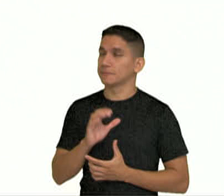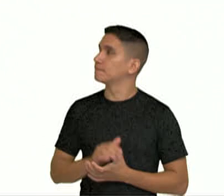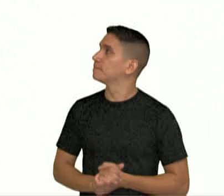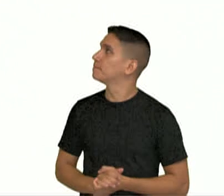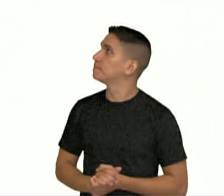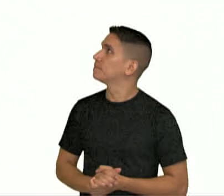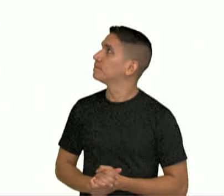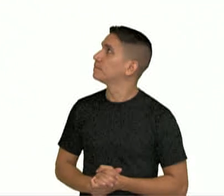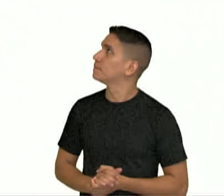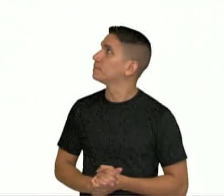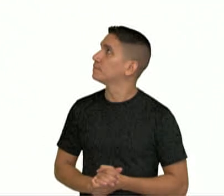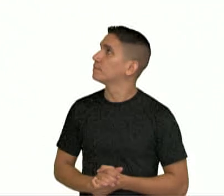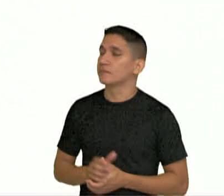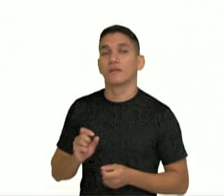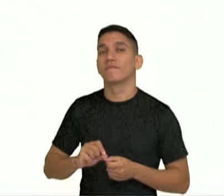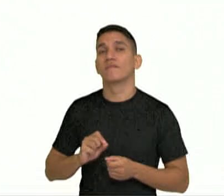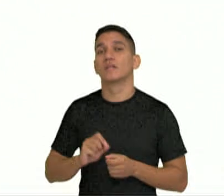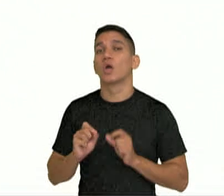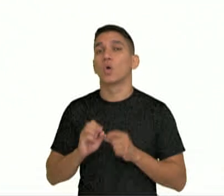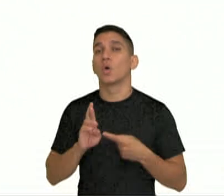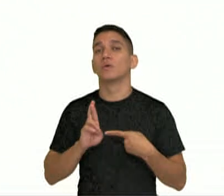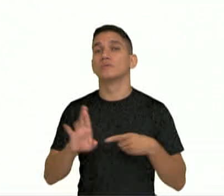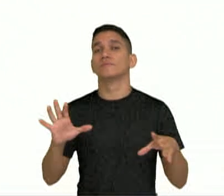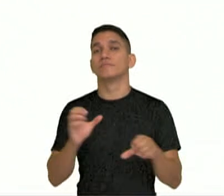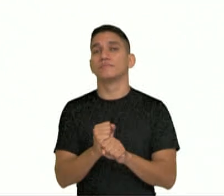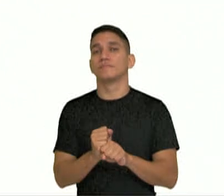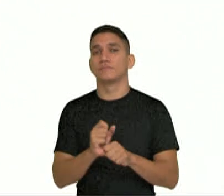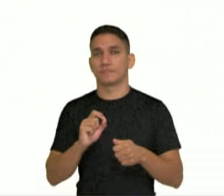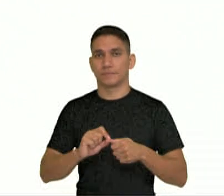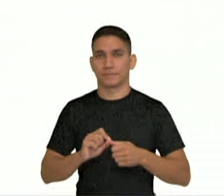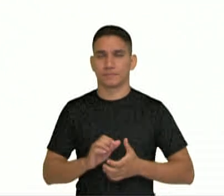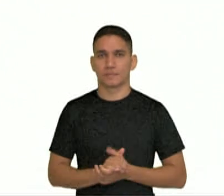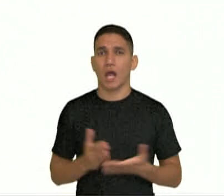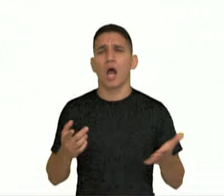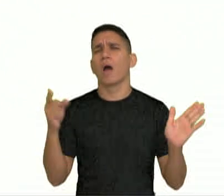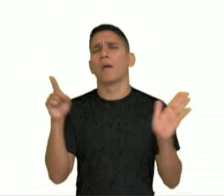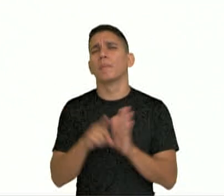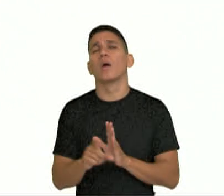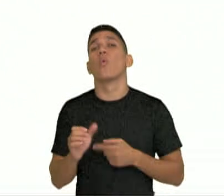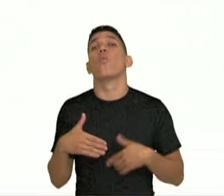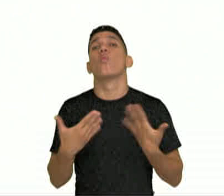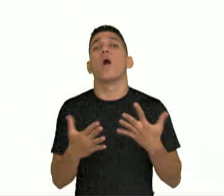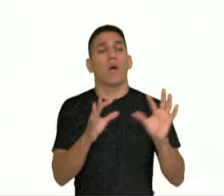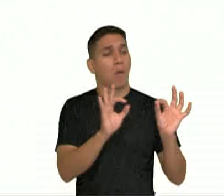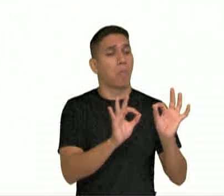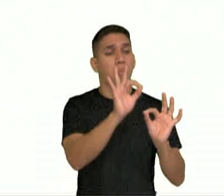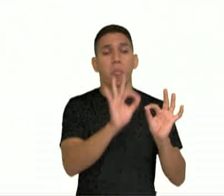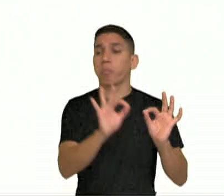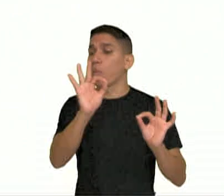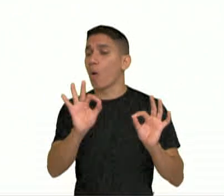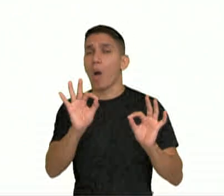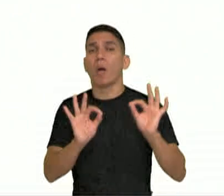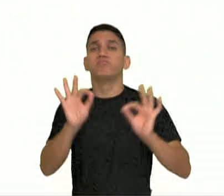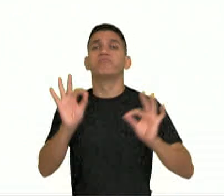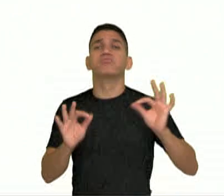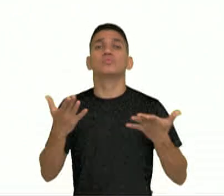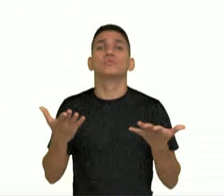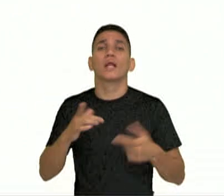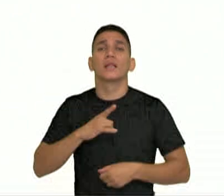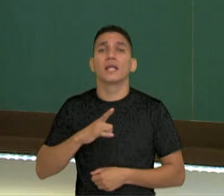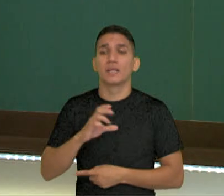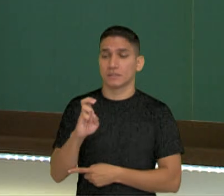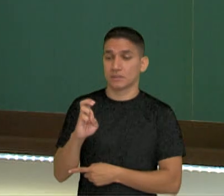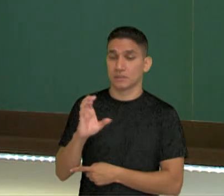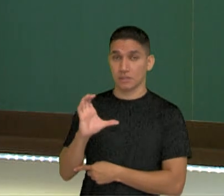Czinho, Czinho. Vou reservar os resultados aqui também. Agora está perguntando qual que é a proporção de indivíduos com 5 centímetros em